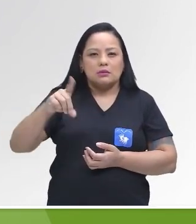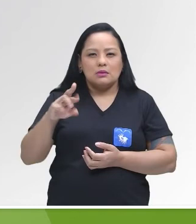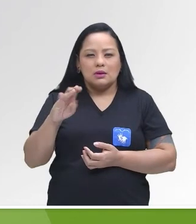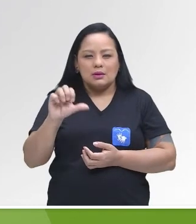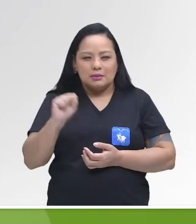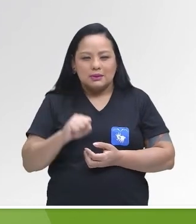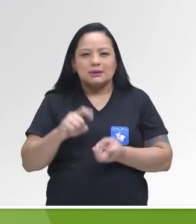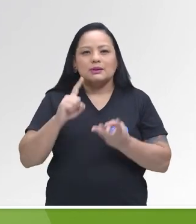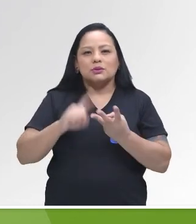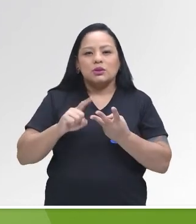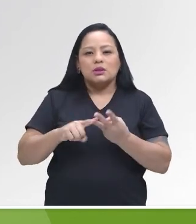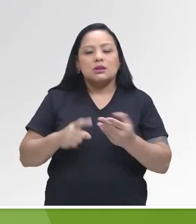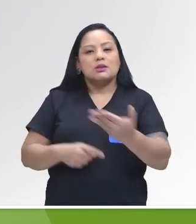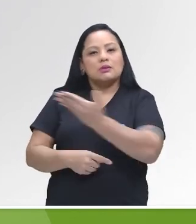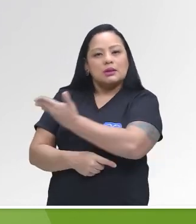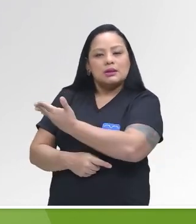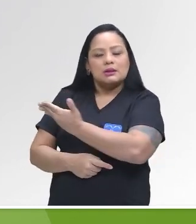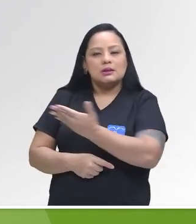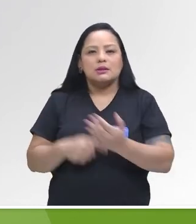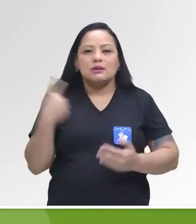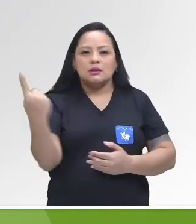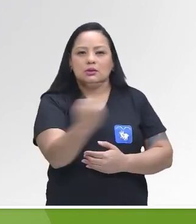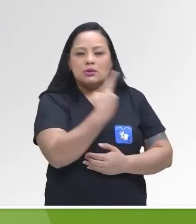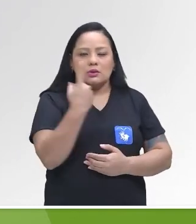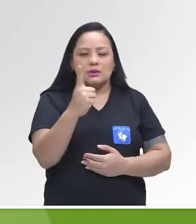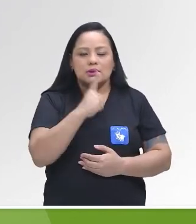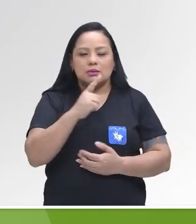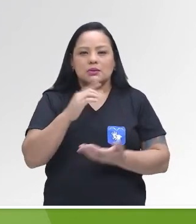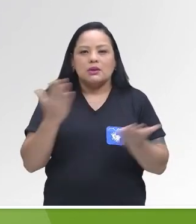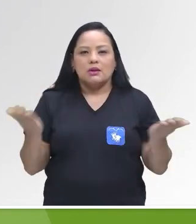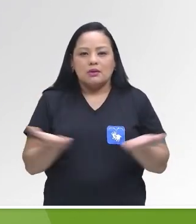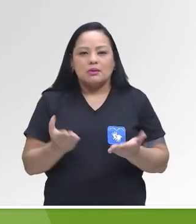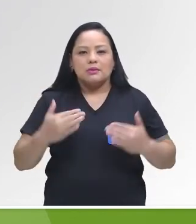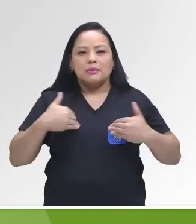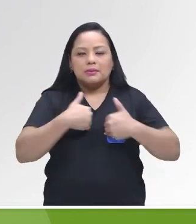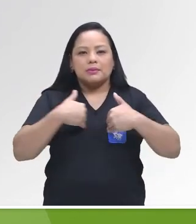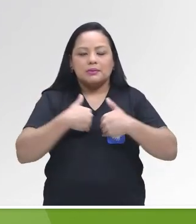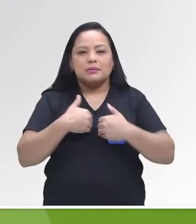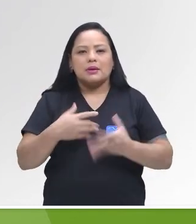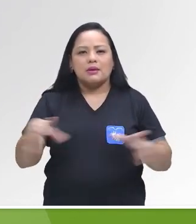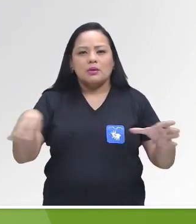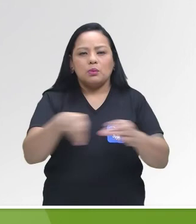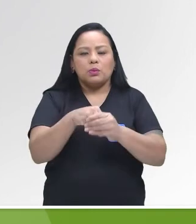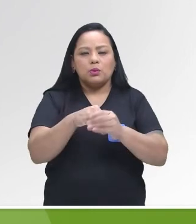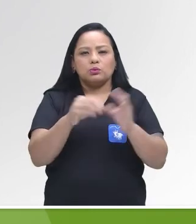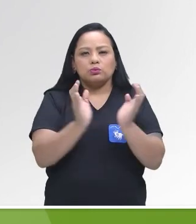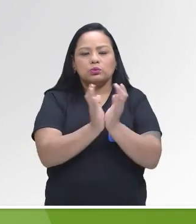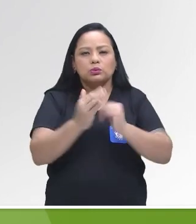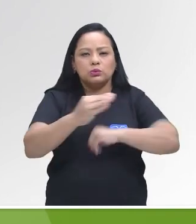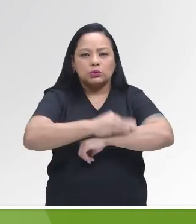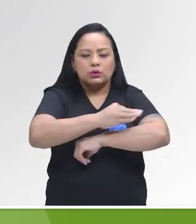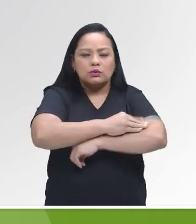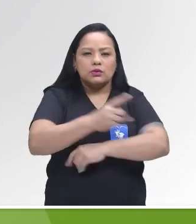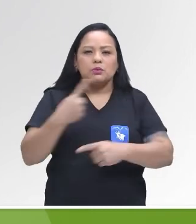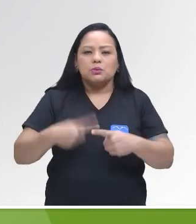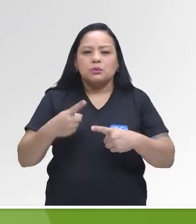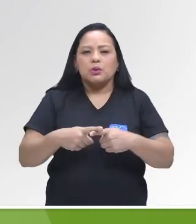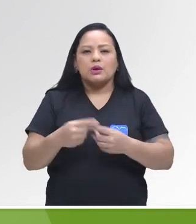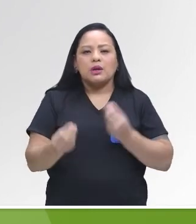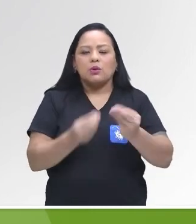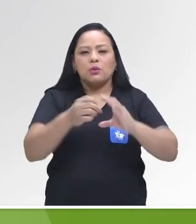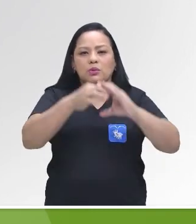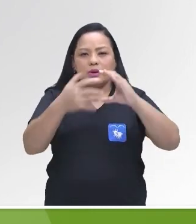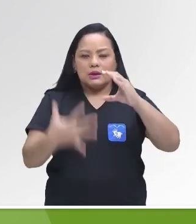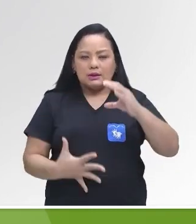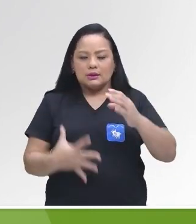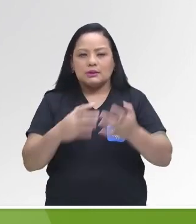tá certo? E aí a gente tem esses animais enquadrados nos anfíbios, justamente por conta das suas